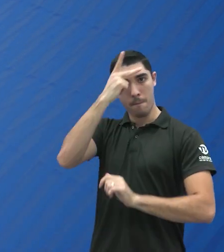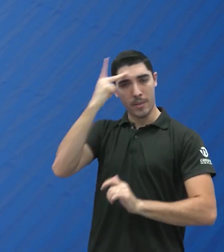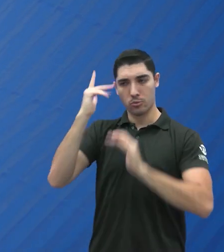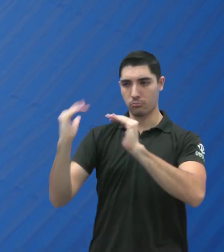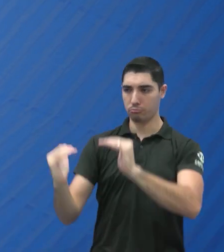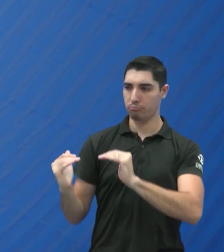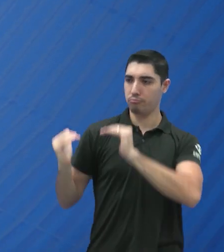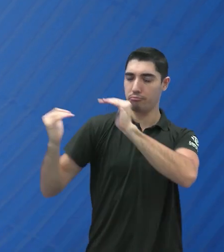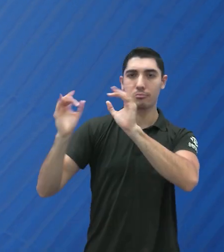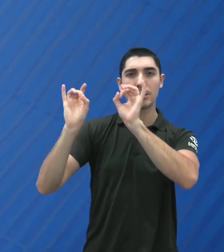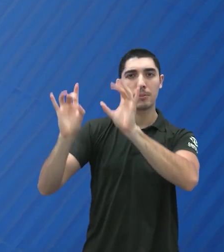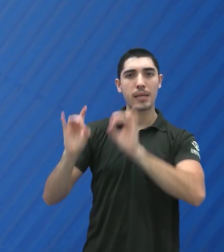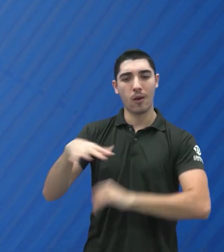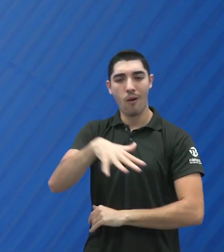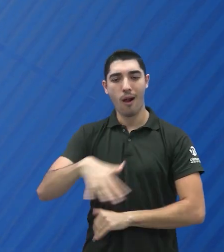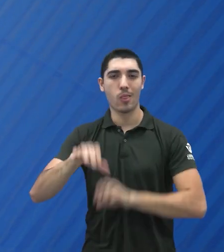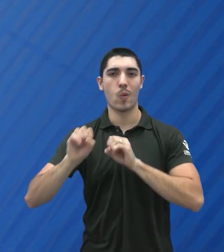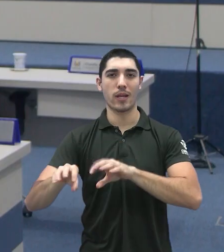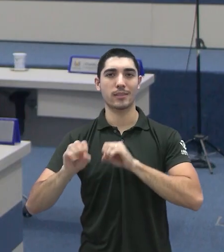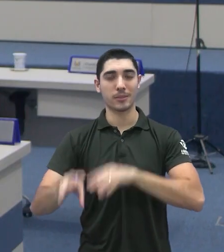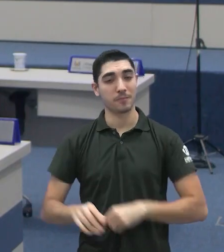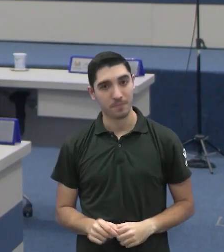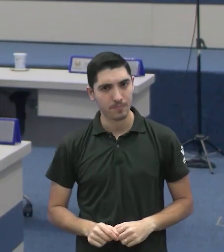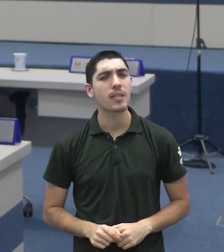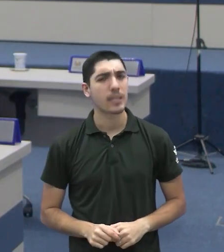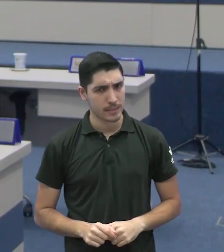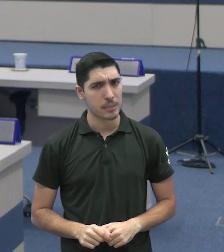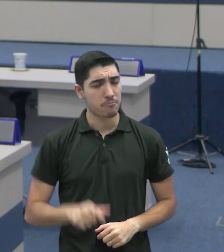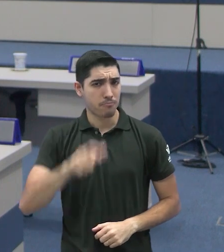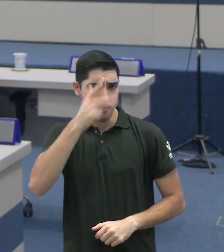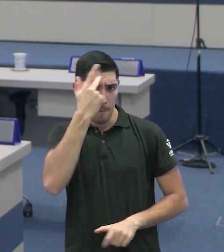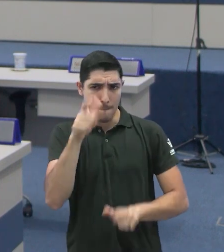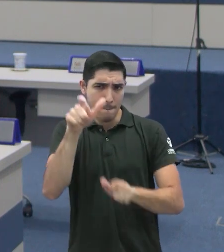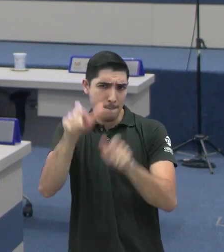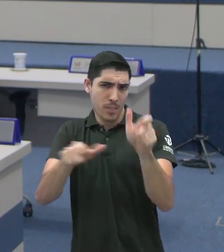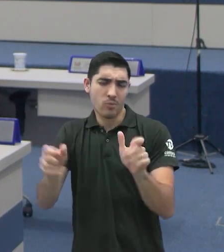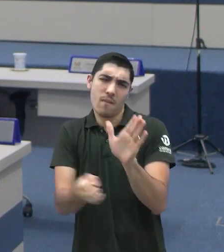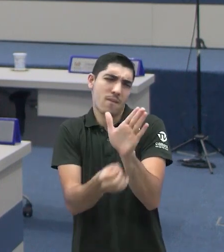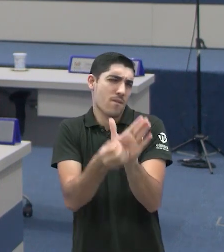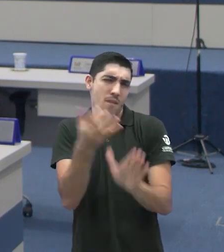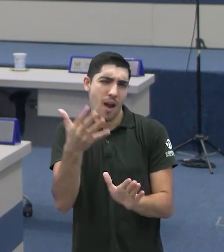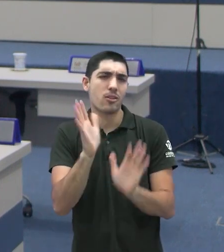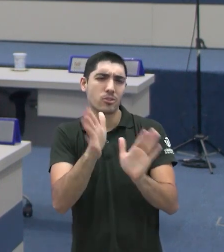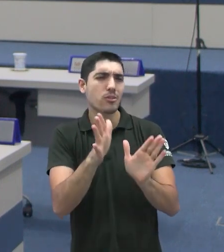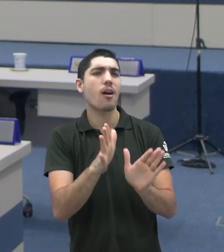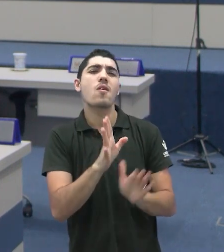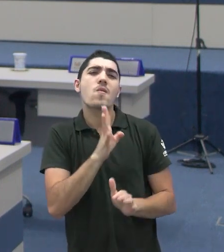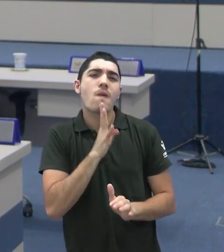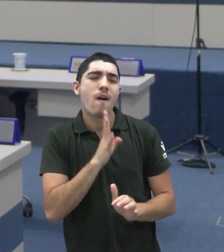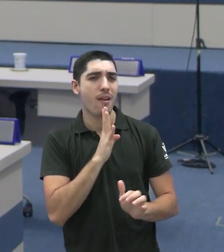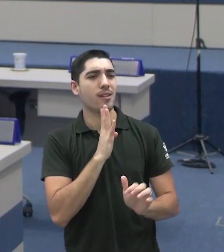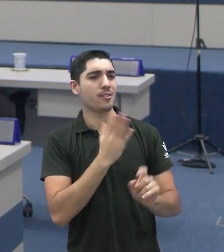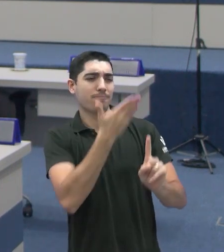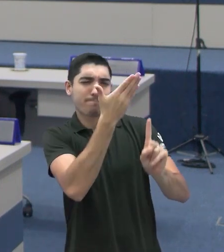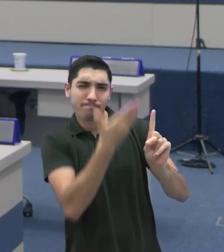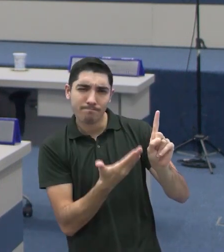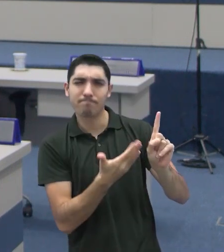como patrono da educação da cidade. Na verdade, são várias pessoas que acompanham o legado